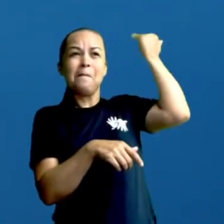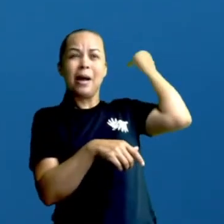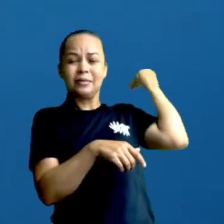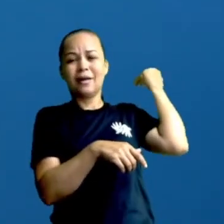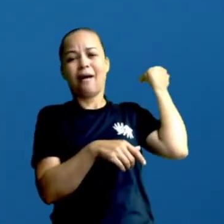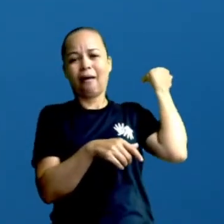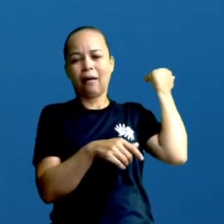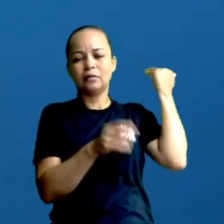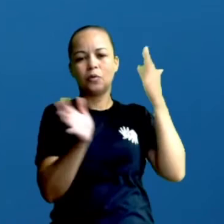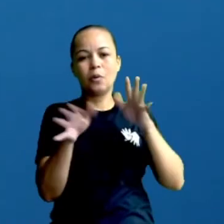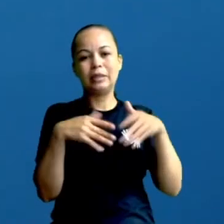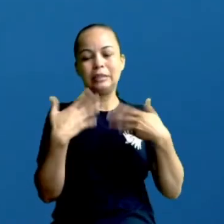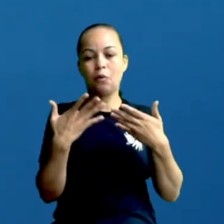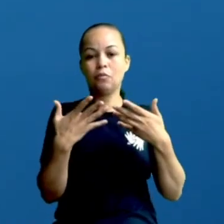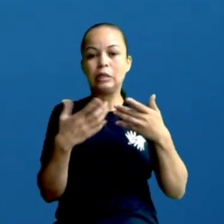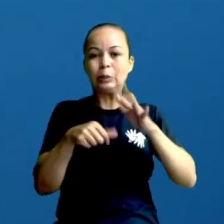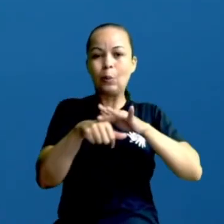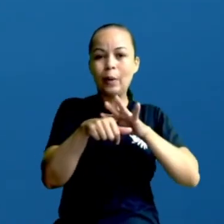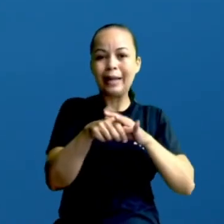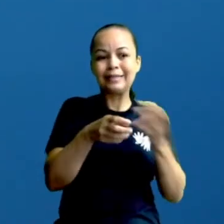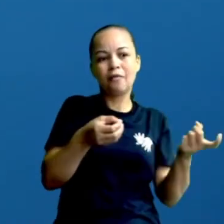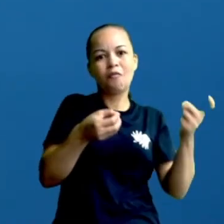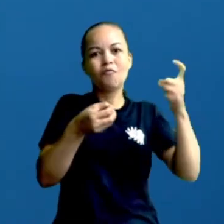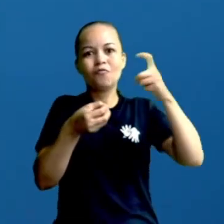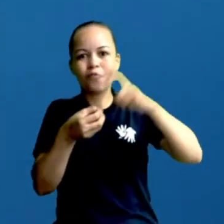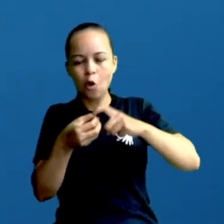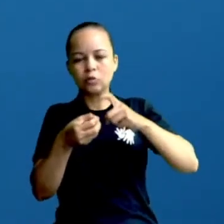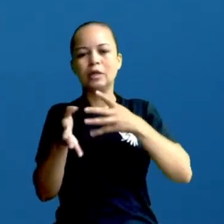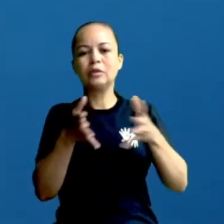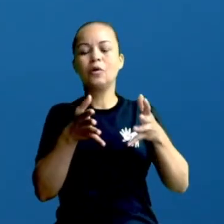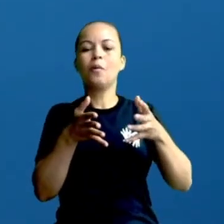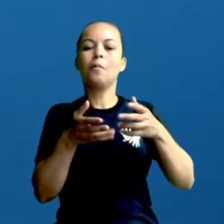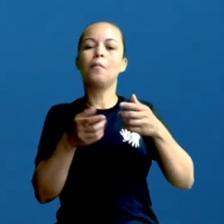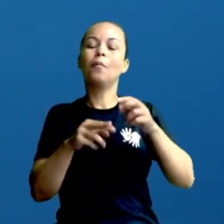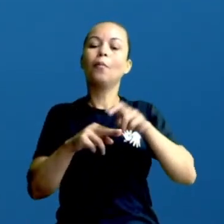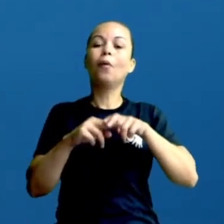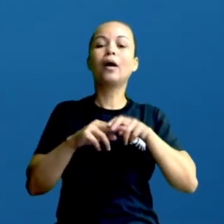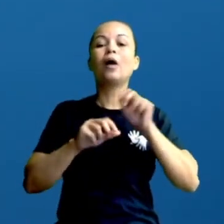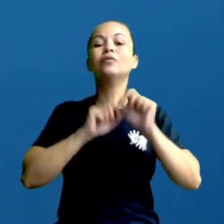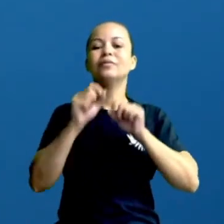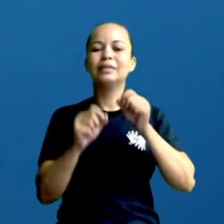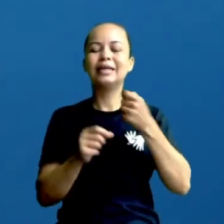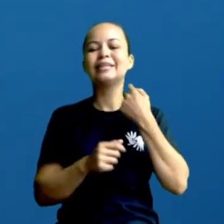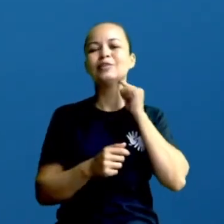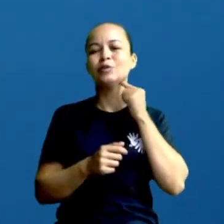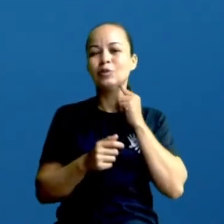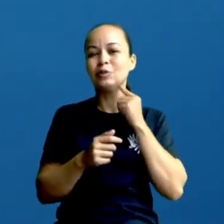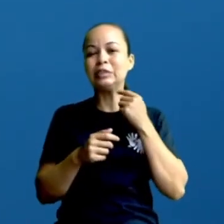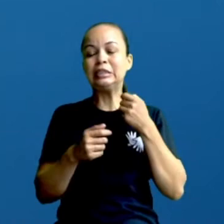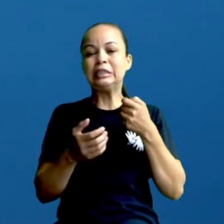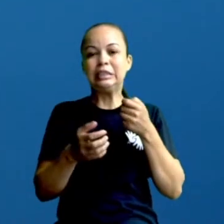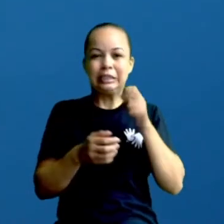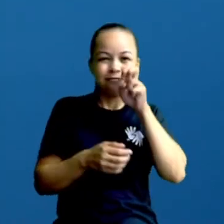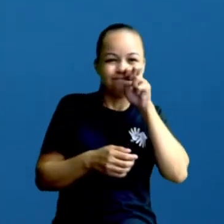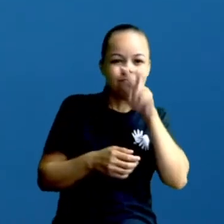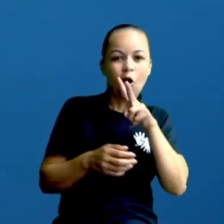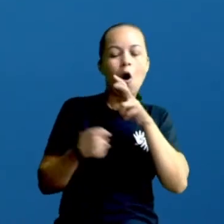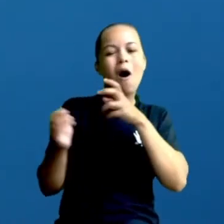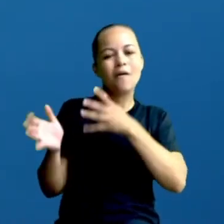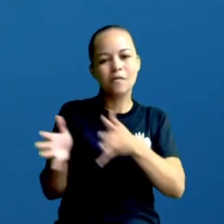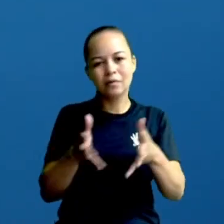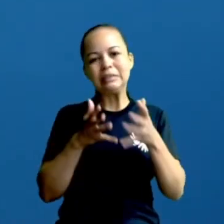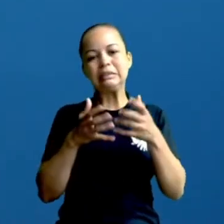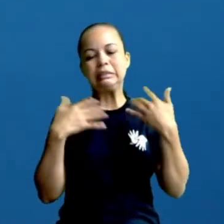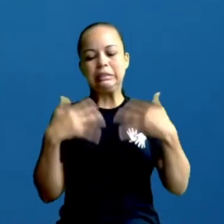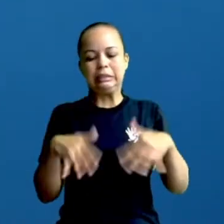vão voltando, retornando, derivadas dessa poluição, né? Dessa poluição que está sendo tão forte, né? Uma